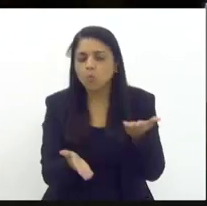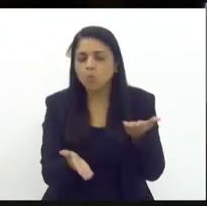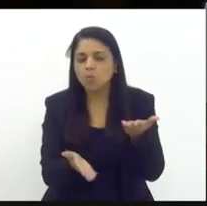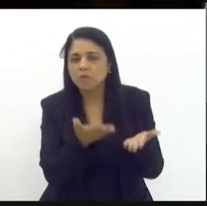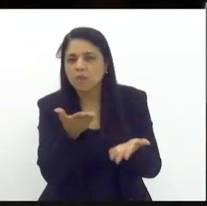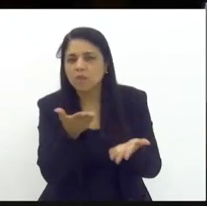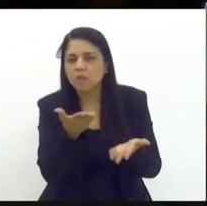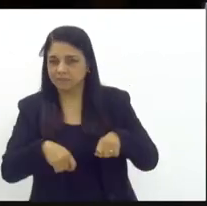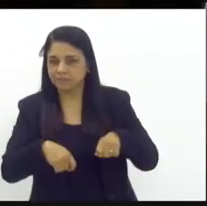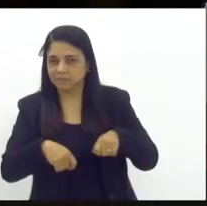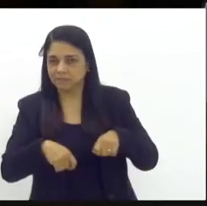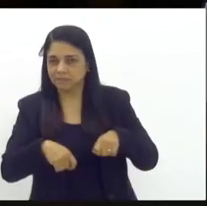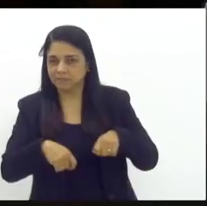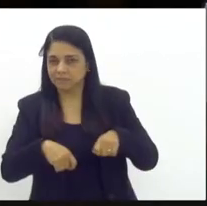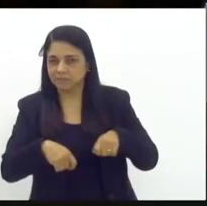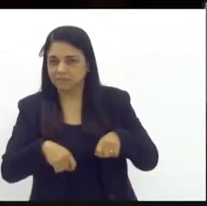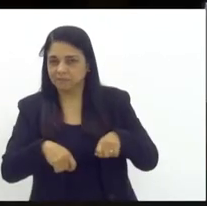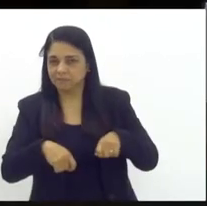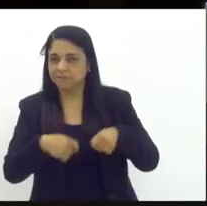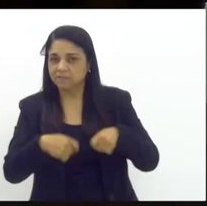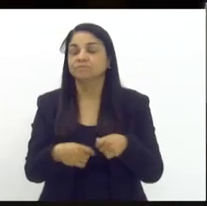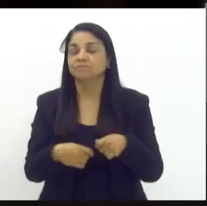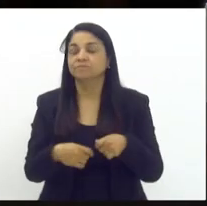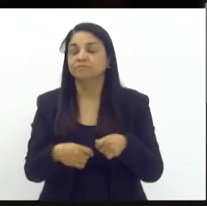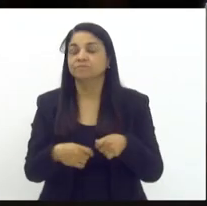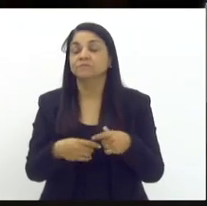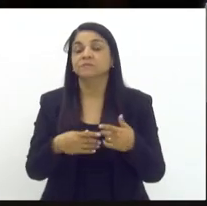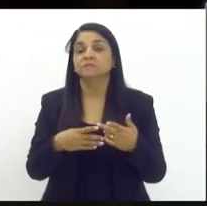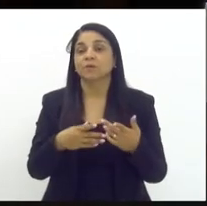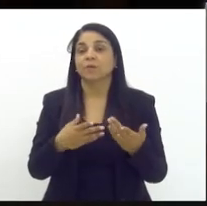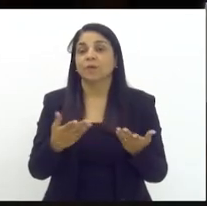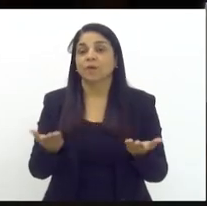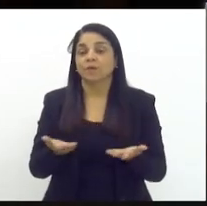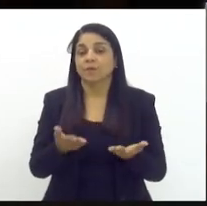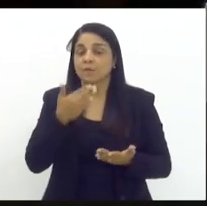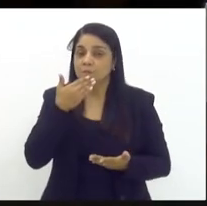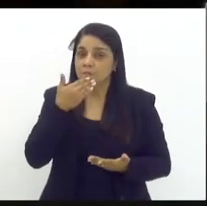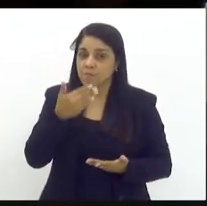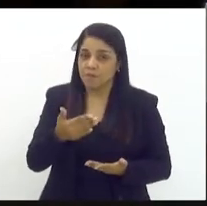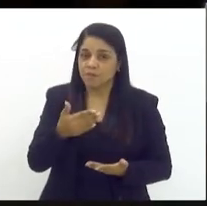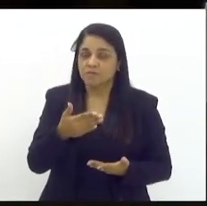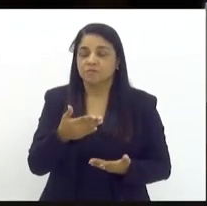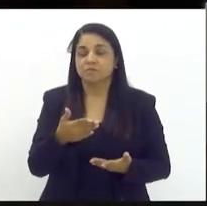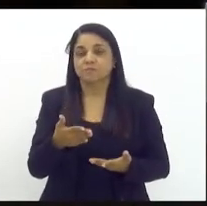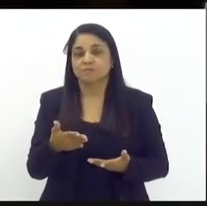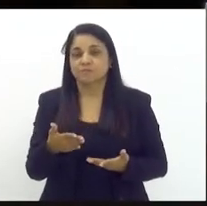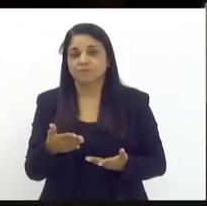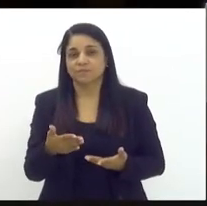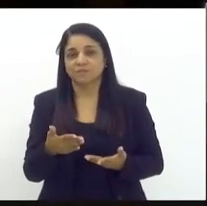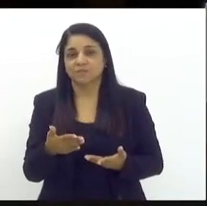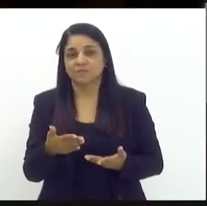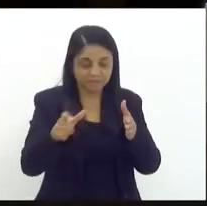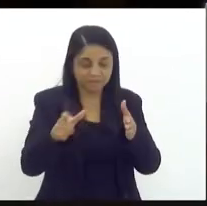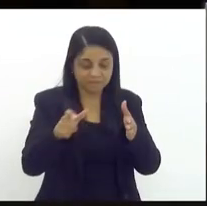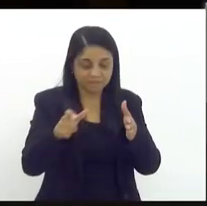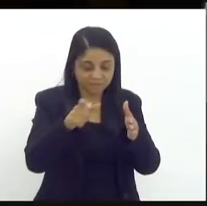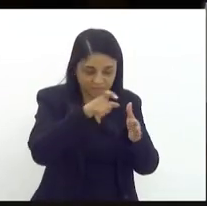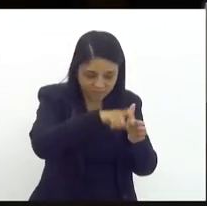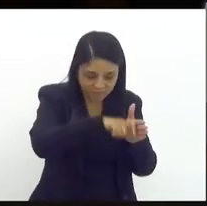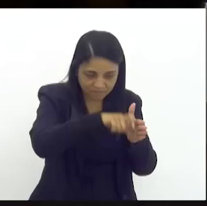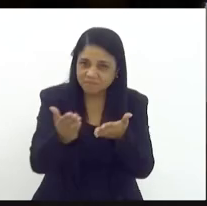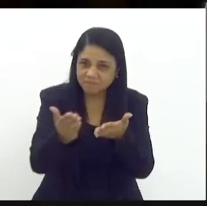tá e eu peço por fim outra coisa sobre tributação que